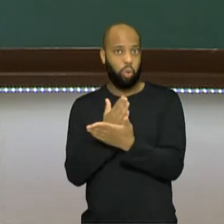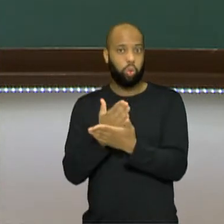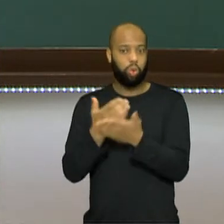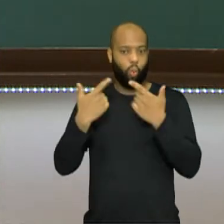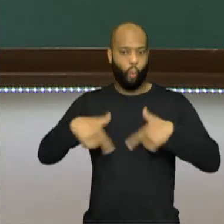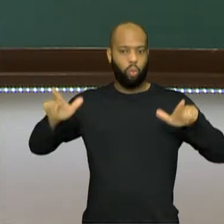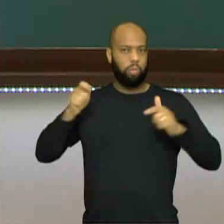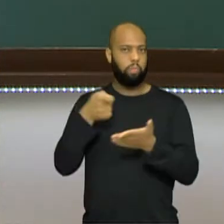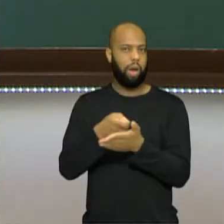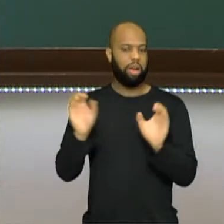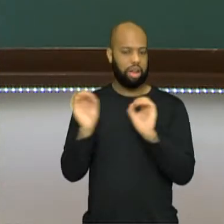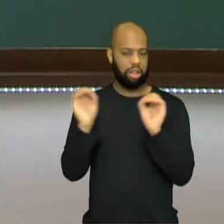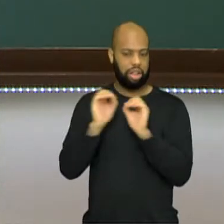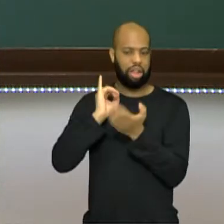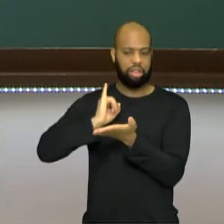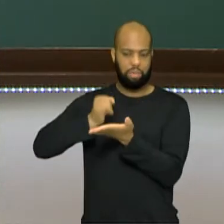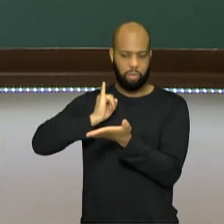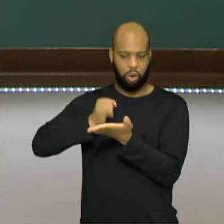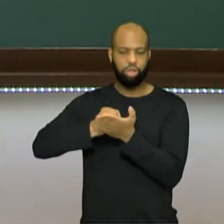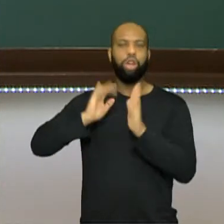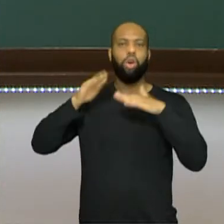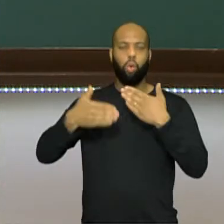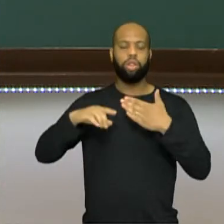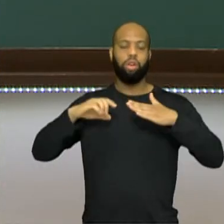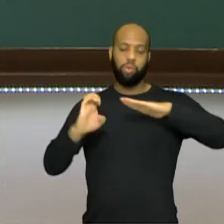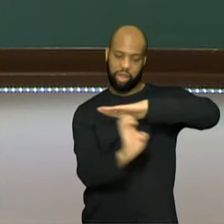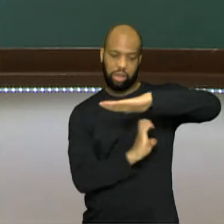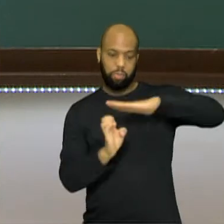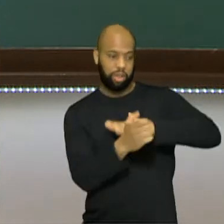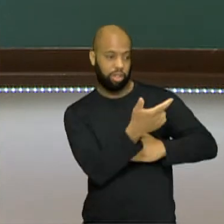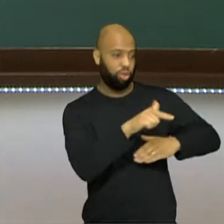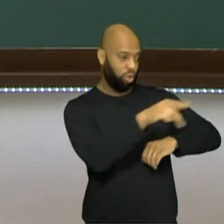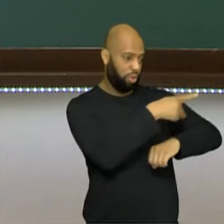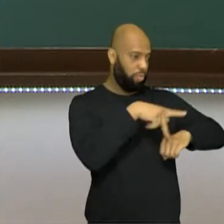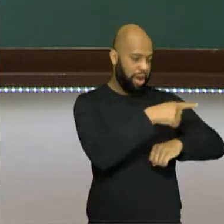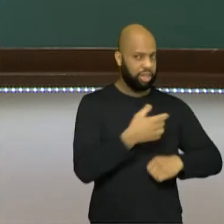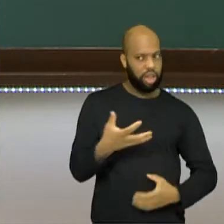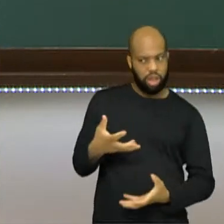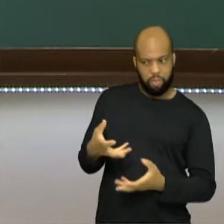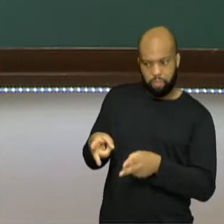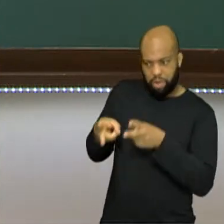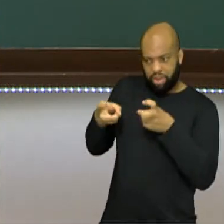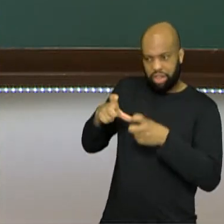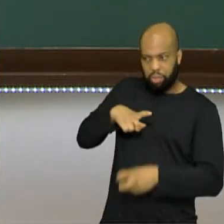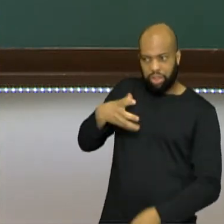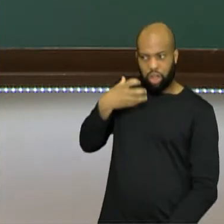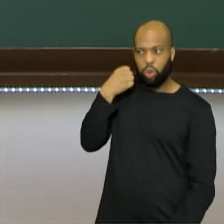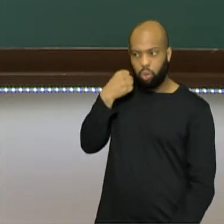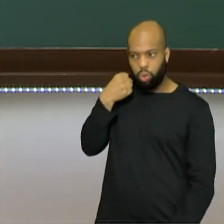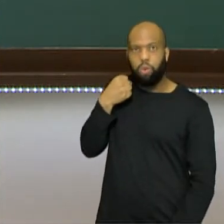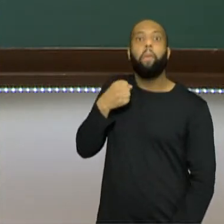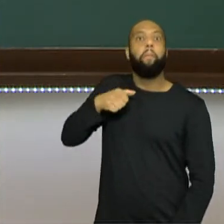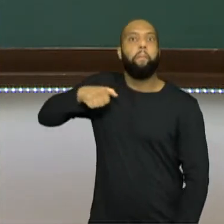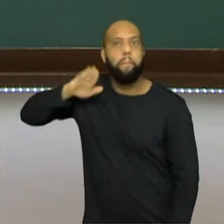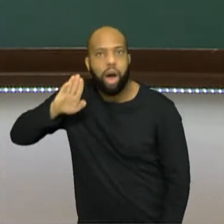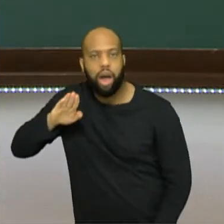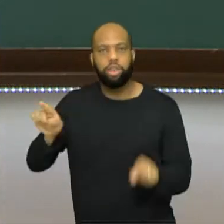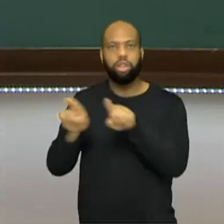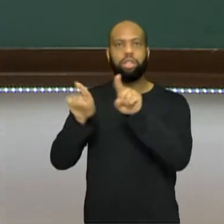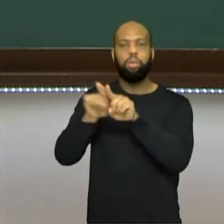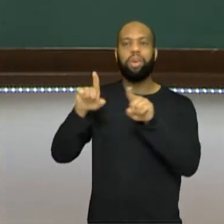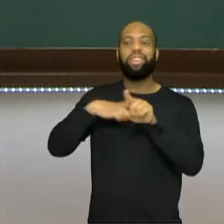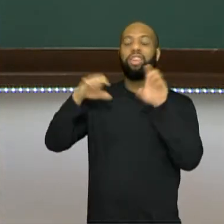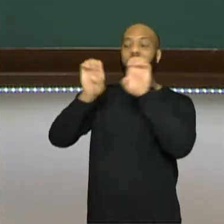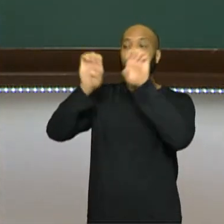isenção, ou seja, retirada de impostos, as empresas têm uma lucratividade maior, muito também estruturada